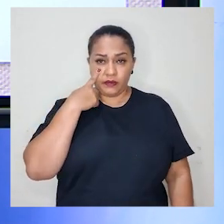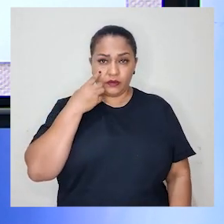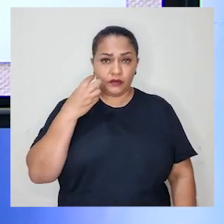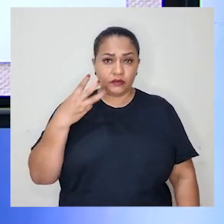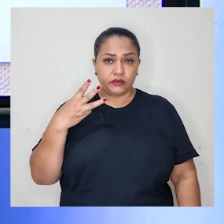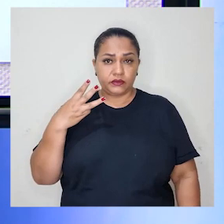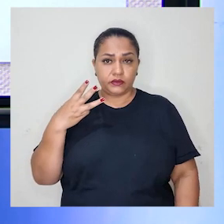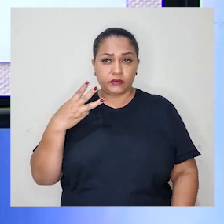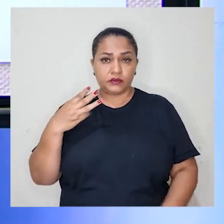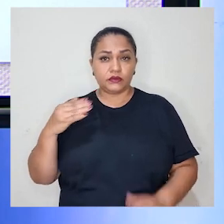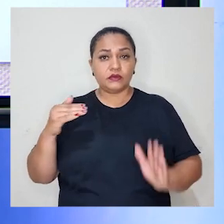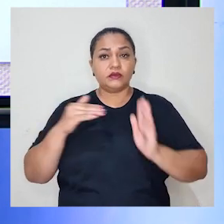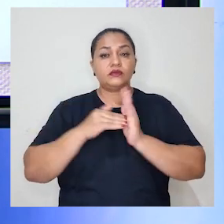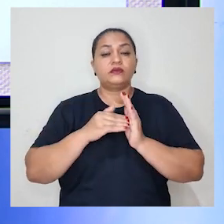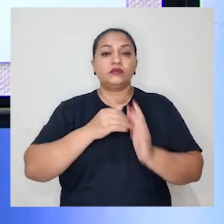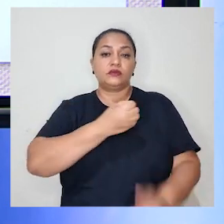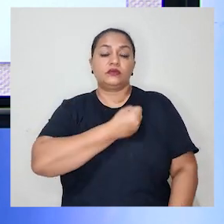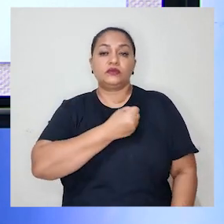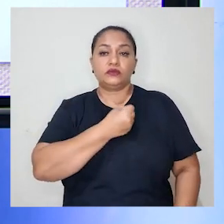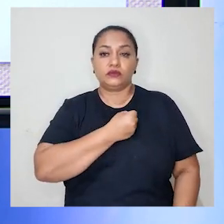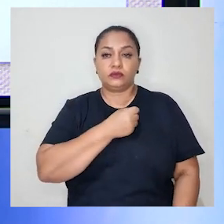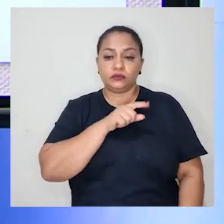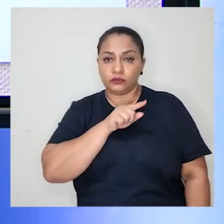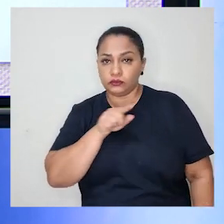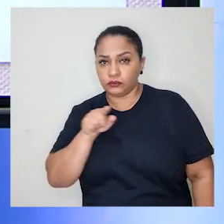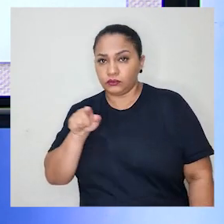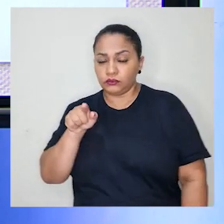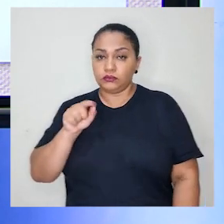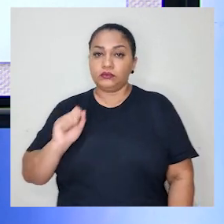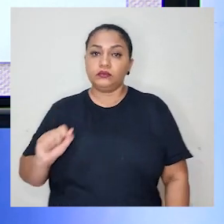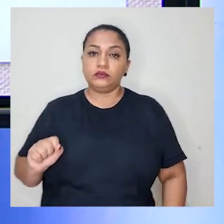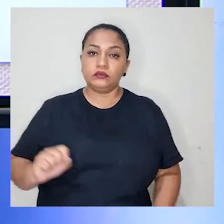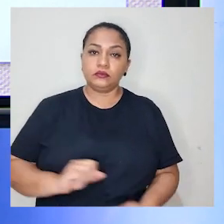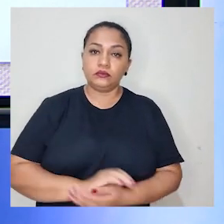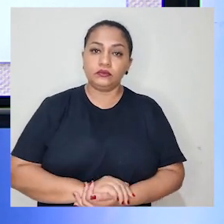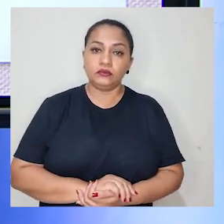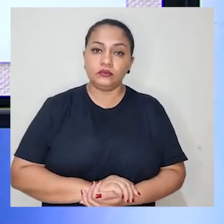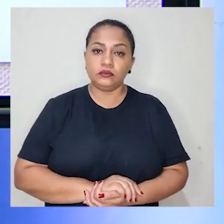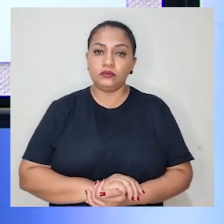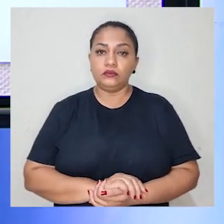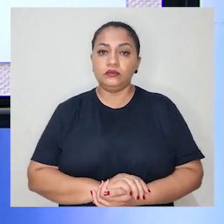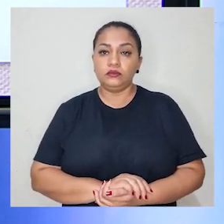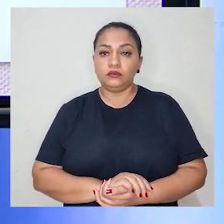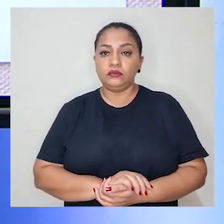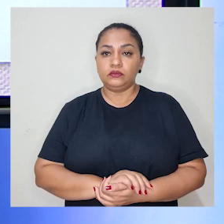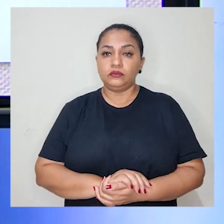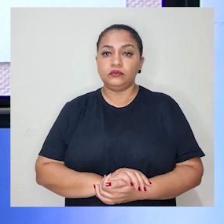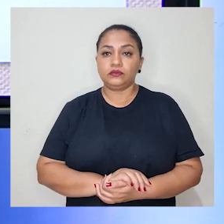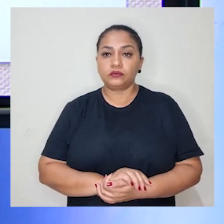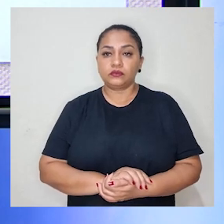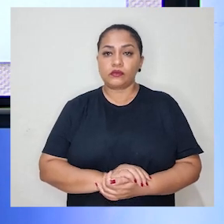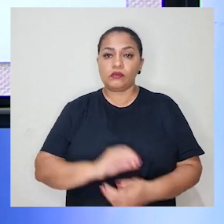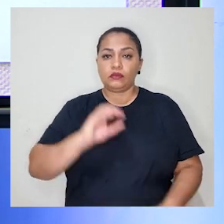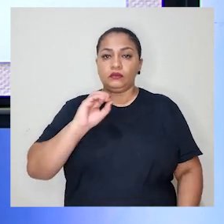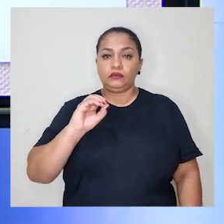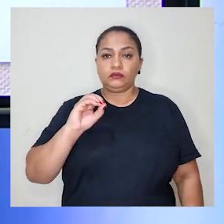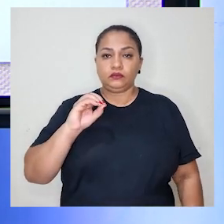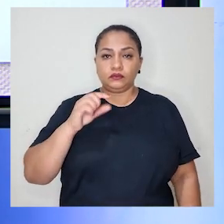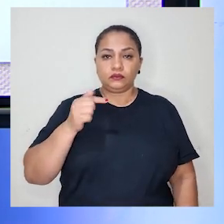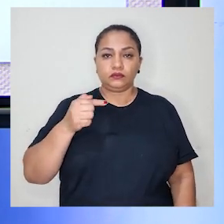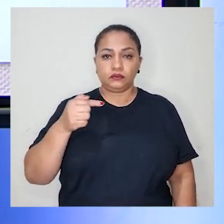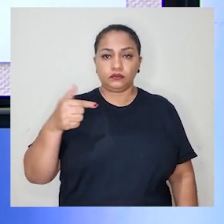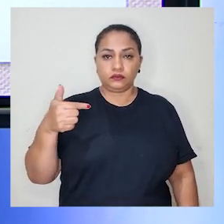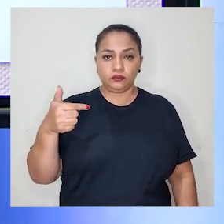os 3 últimos algarismos desse número. Então, tá aqui, ele termina em